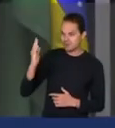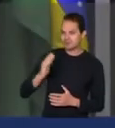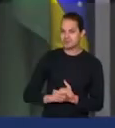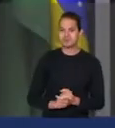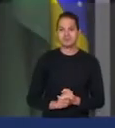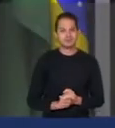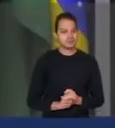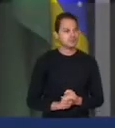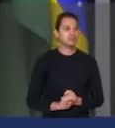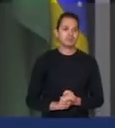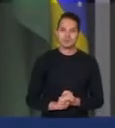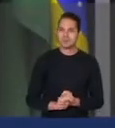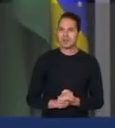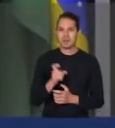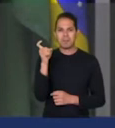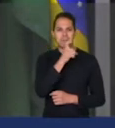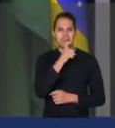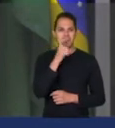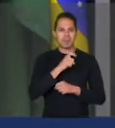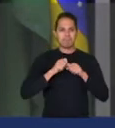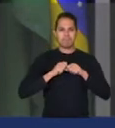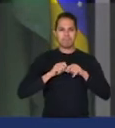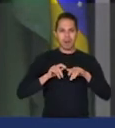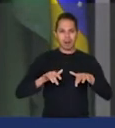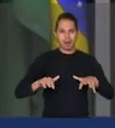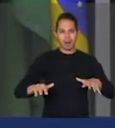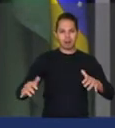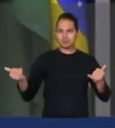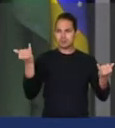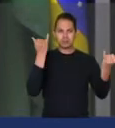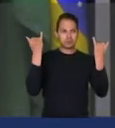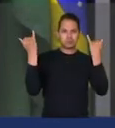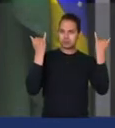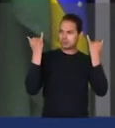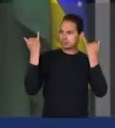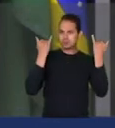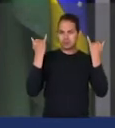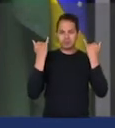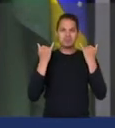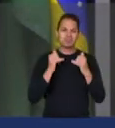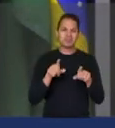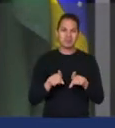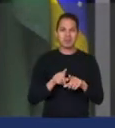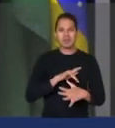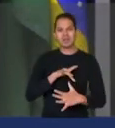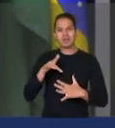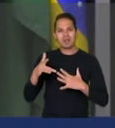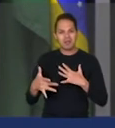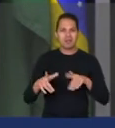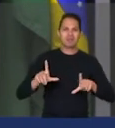ouvimos tantas mentiras aqui nesse plenário, tantas mentiras também pela mídia, uma mídia que está